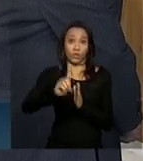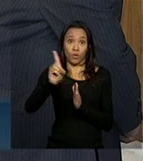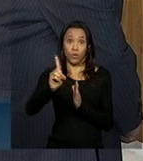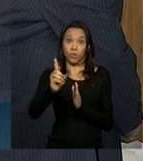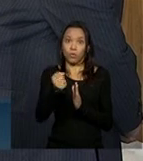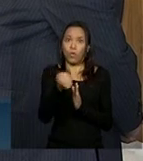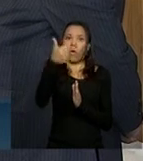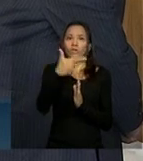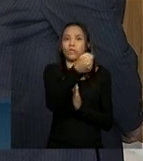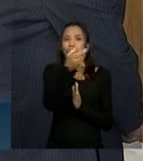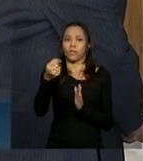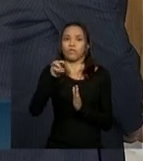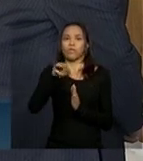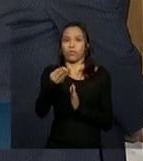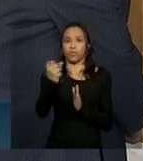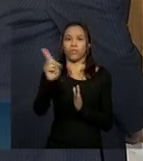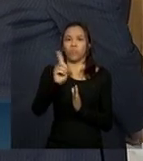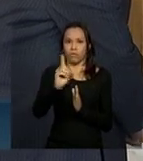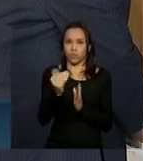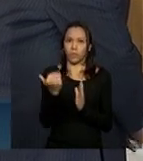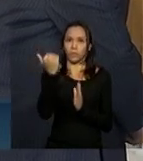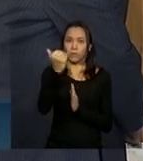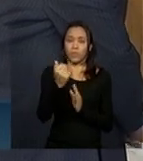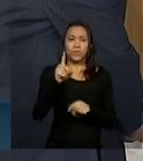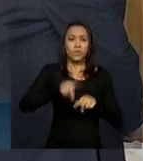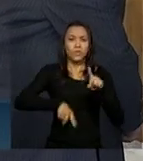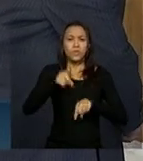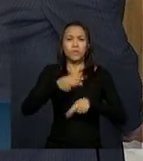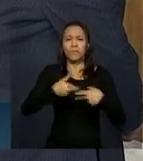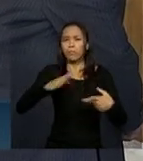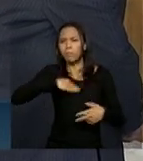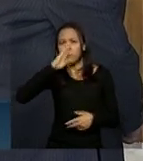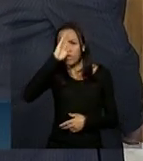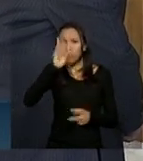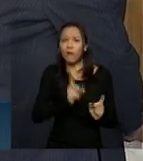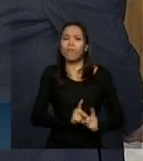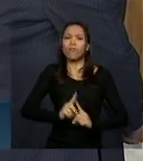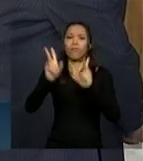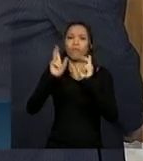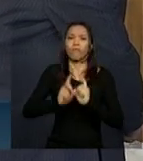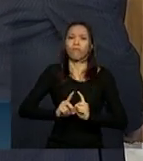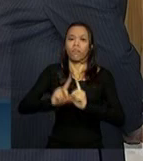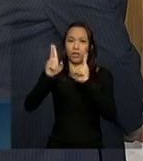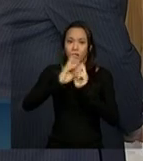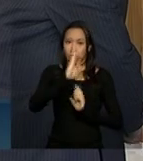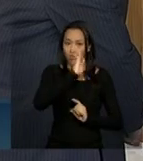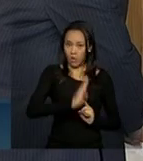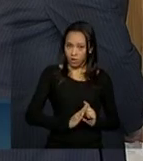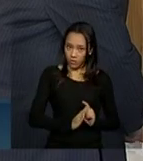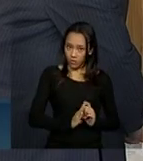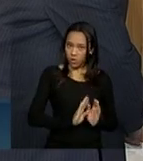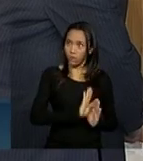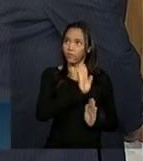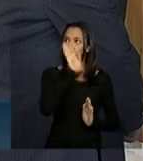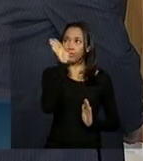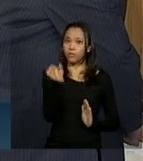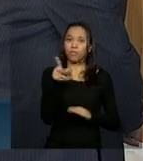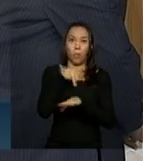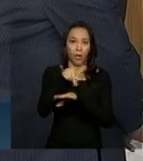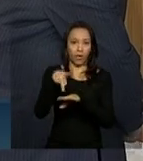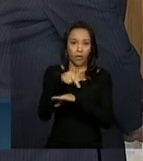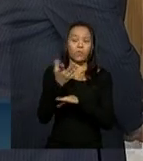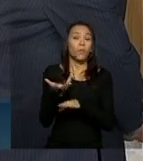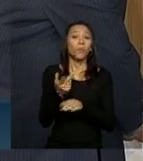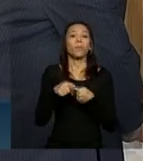de dólares. E os principais produtos da pauta de exportações do Brasil para a Mauritânia